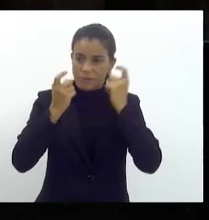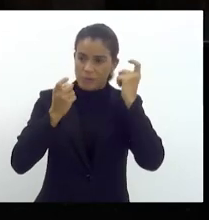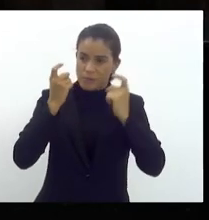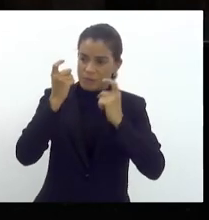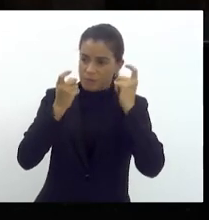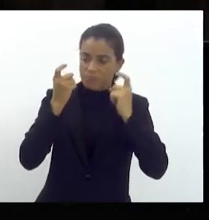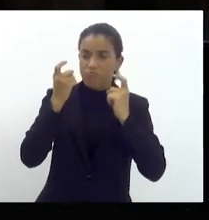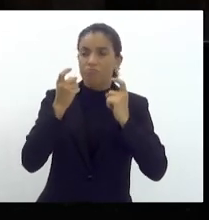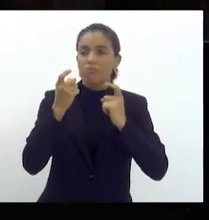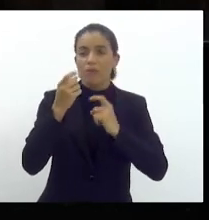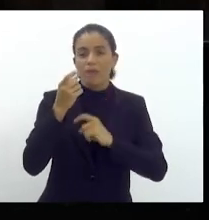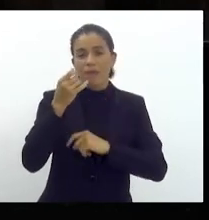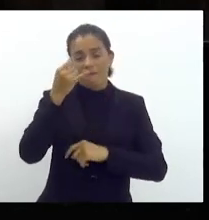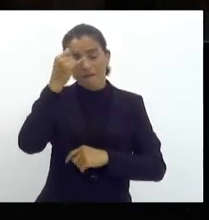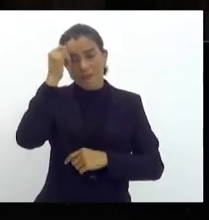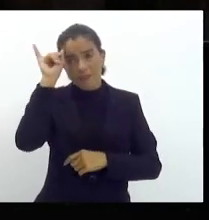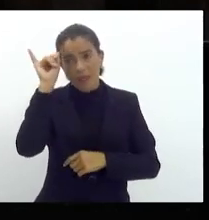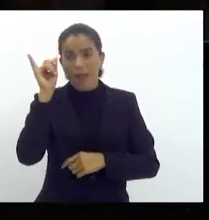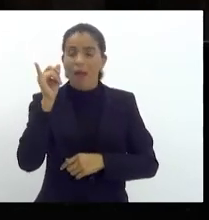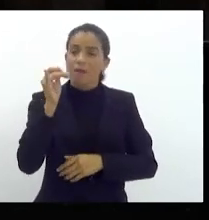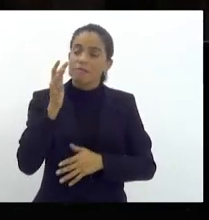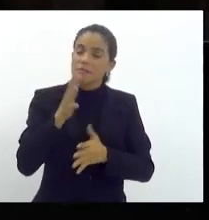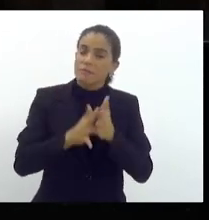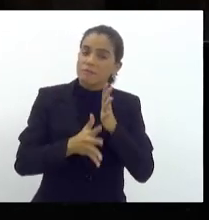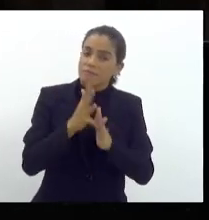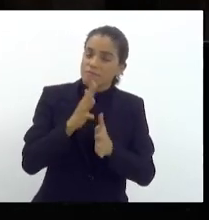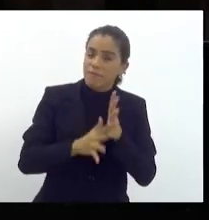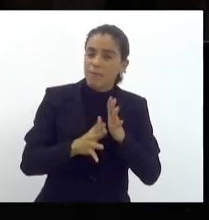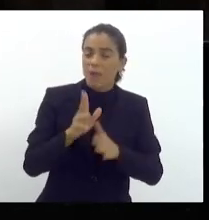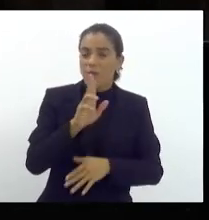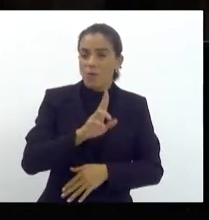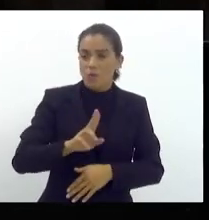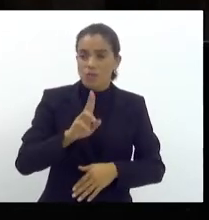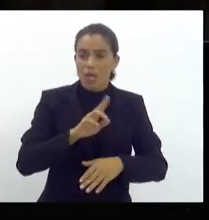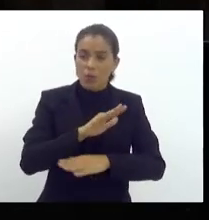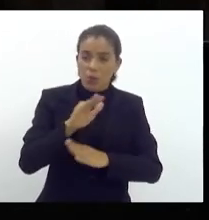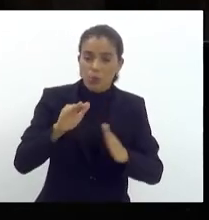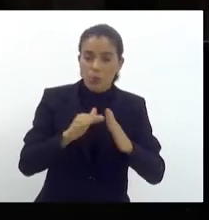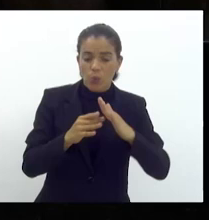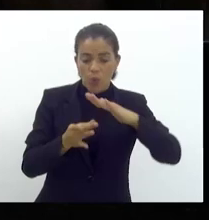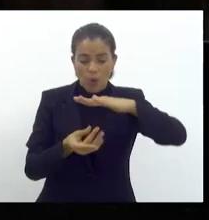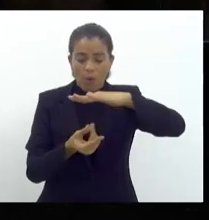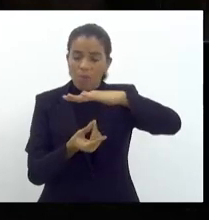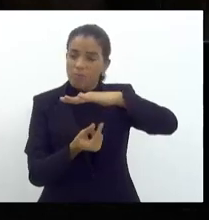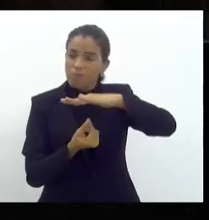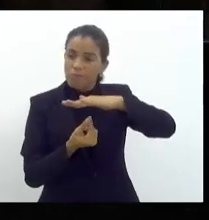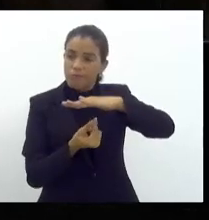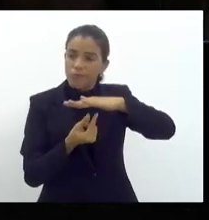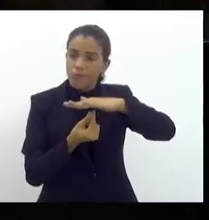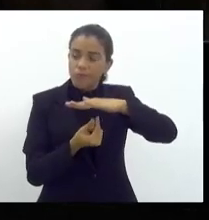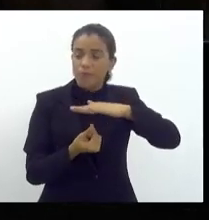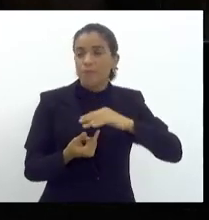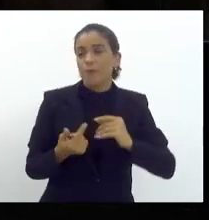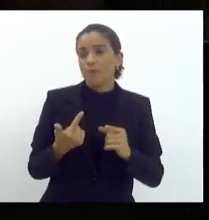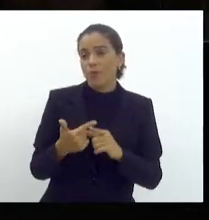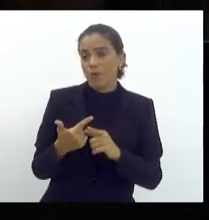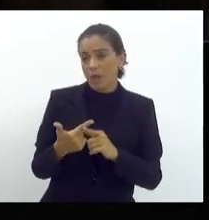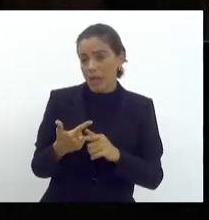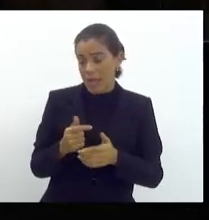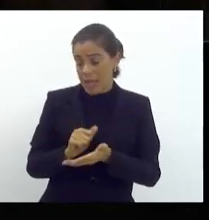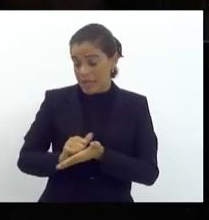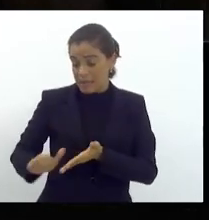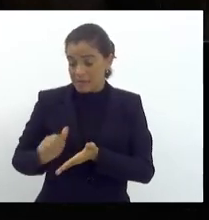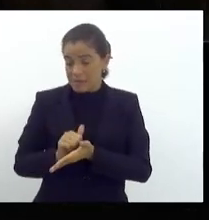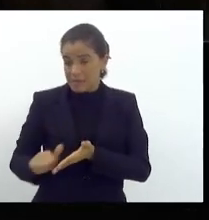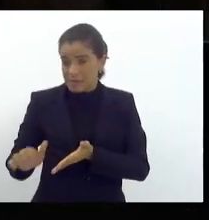em não impedir completamente o uso do fundo para o pagamento pessoal de pessoal uma vez que essa despesa